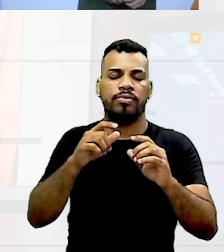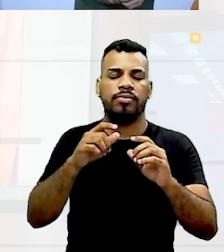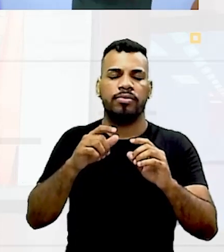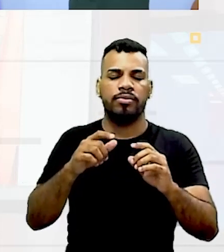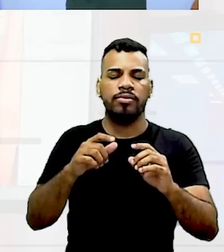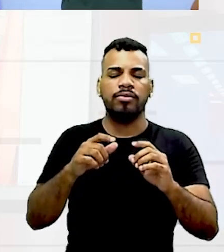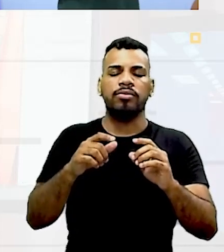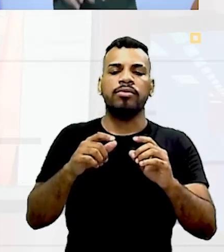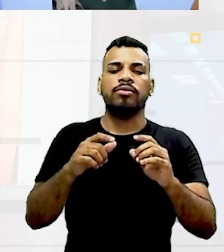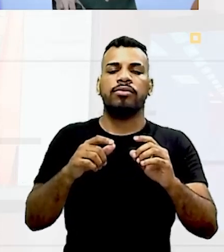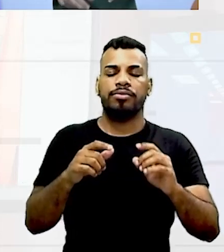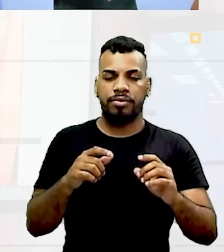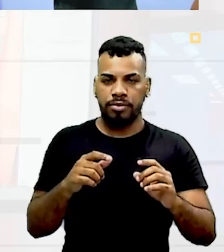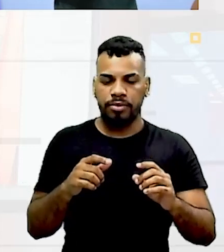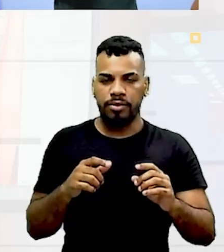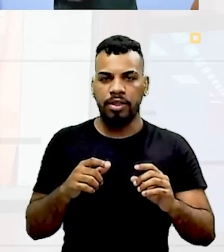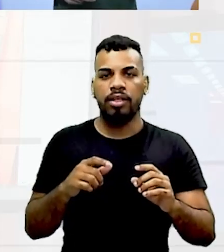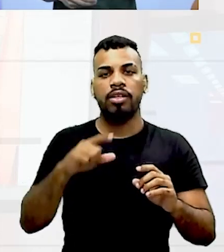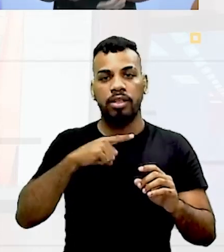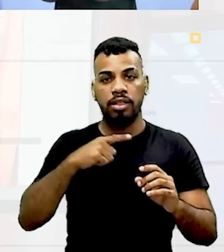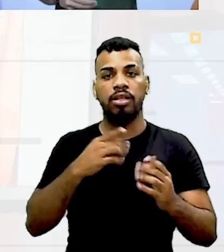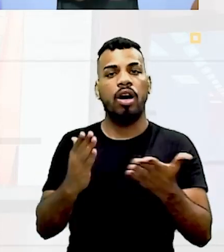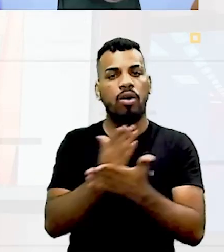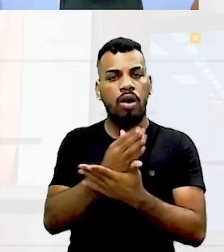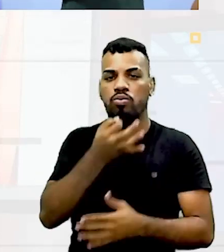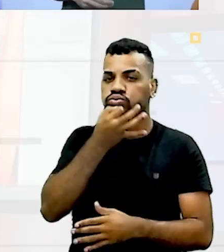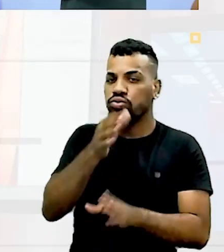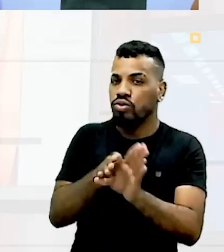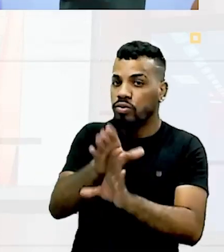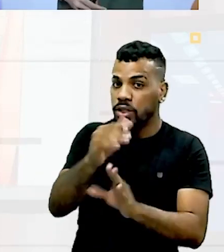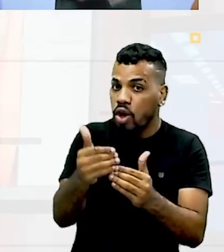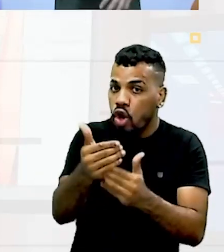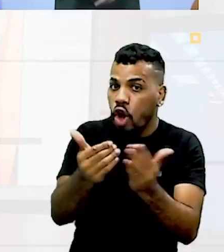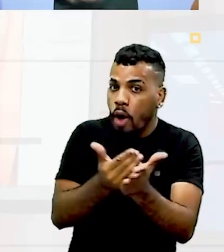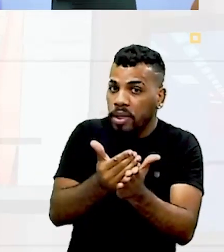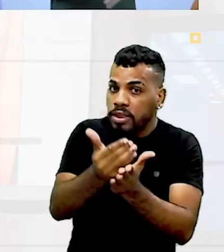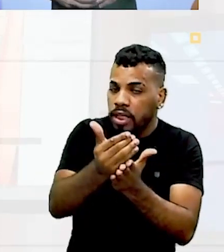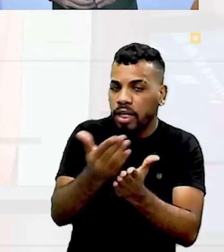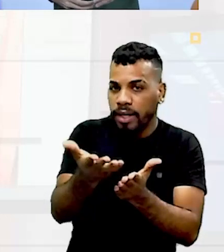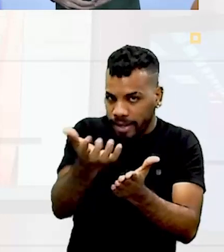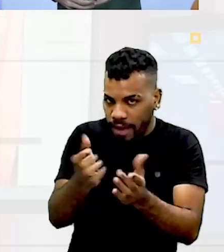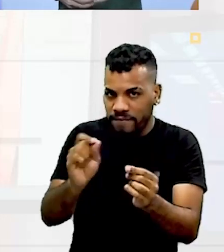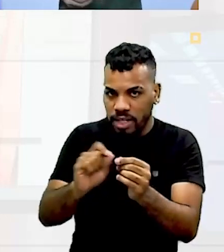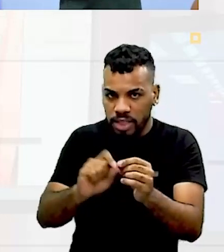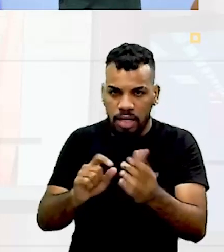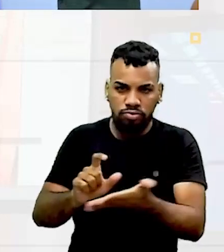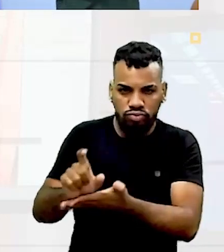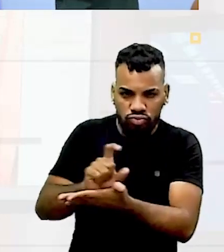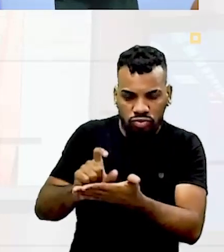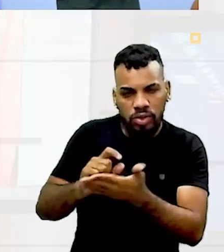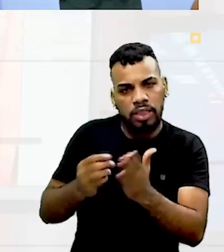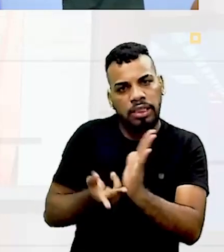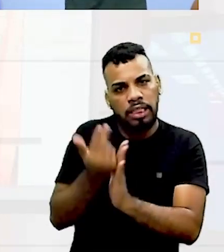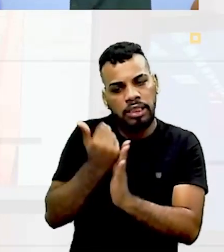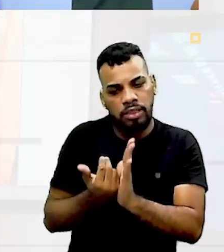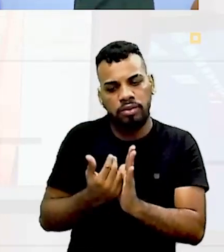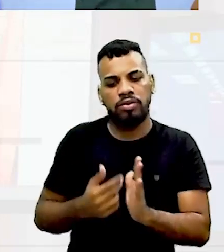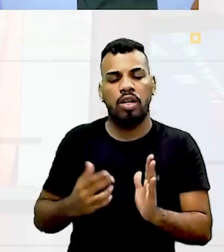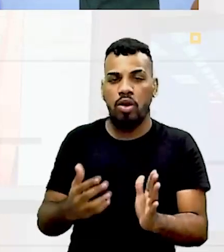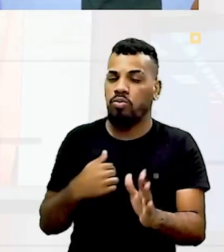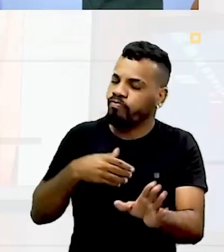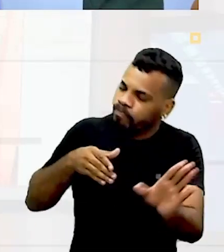E é um que eu recomendo para você que está começando essa ideia de querer virar animador. É um software que eu